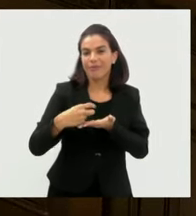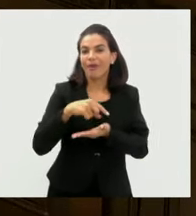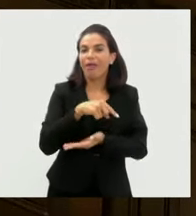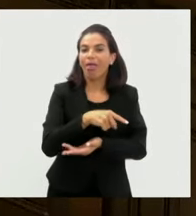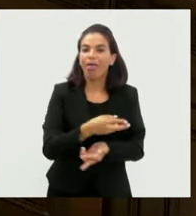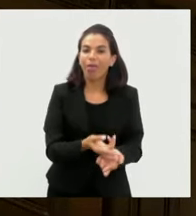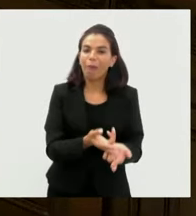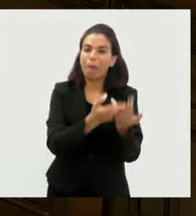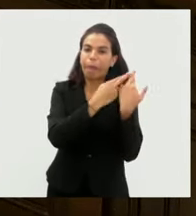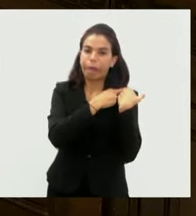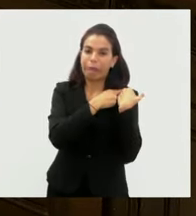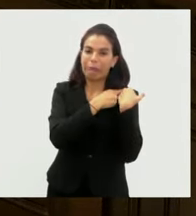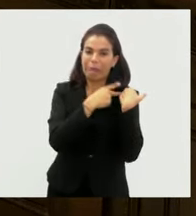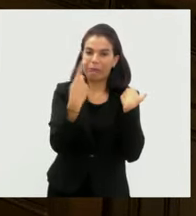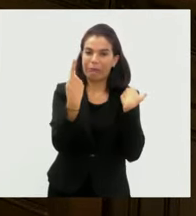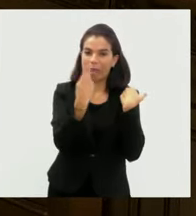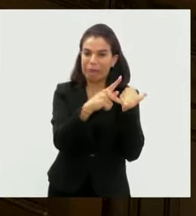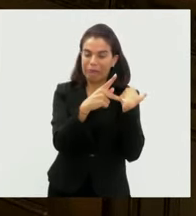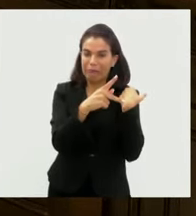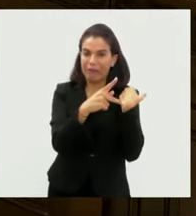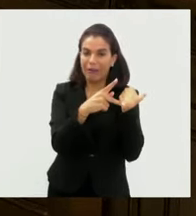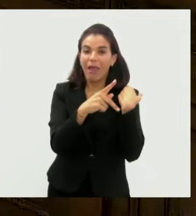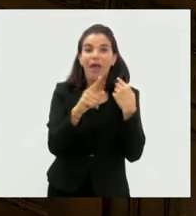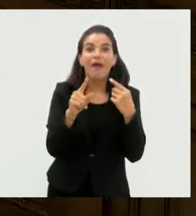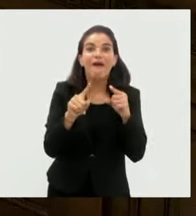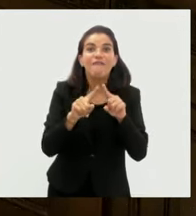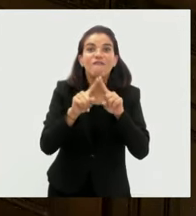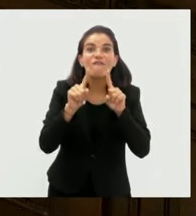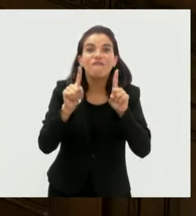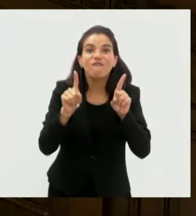graça, era funcionária